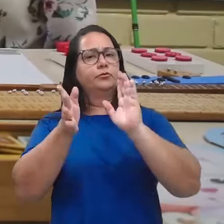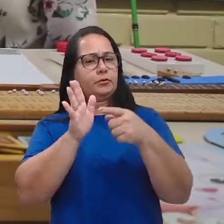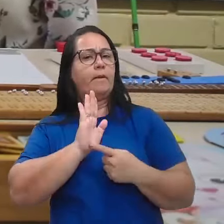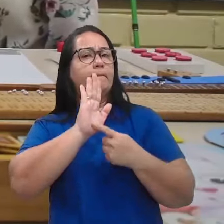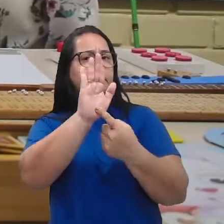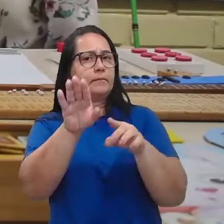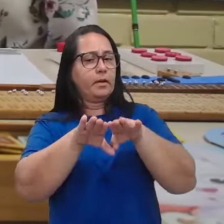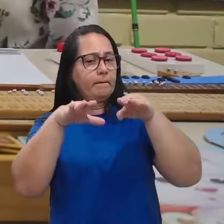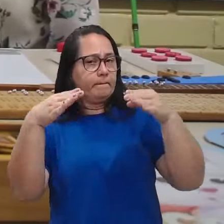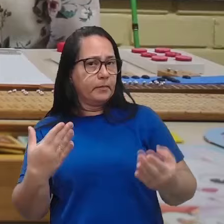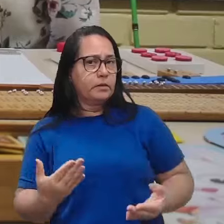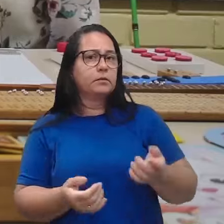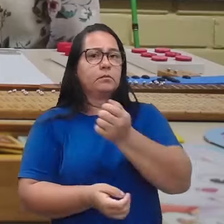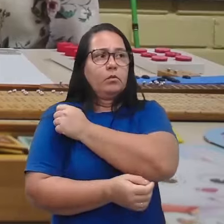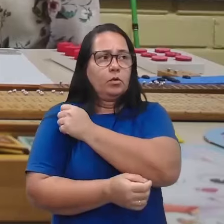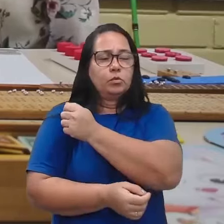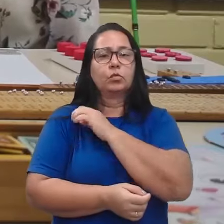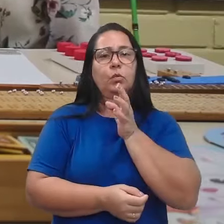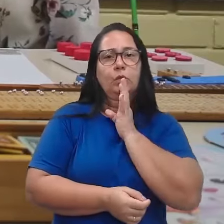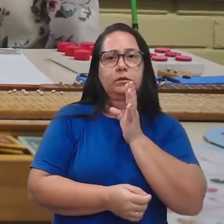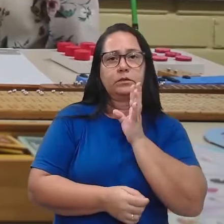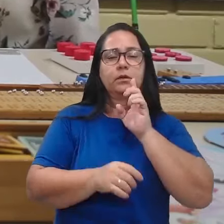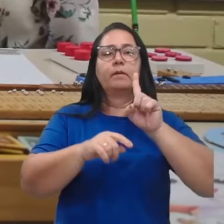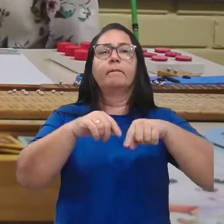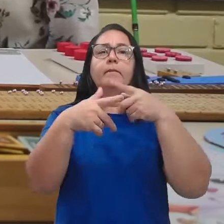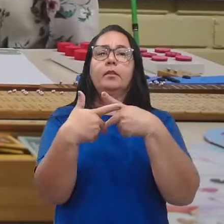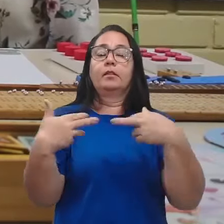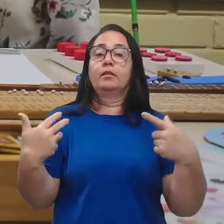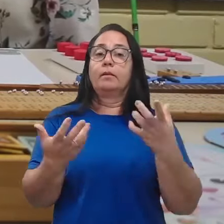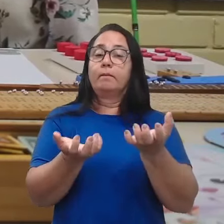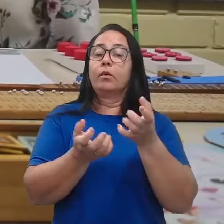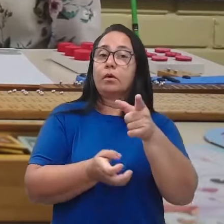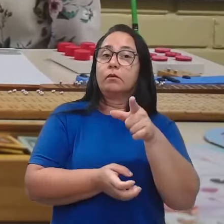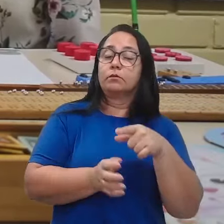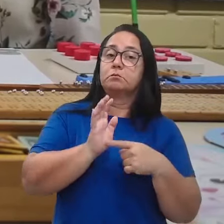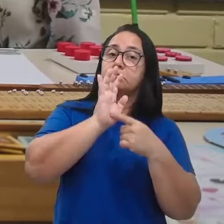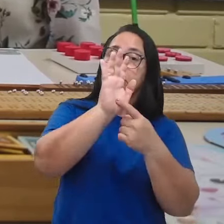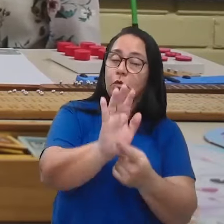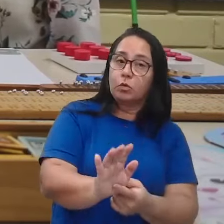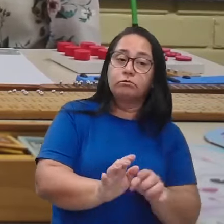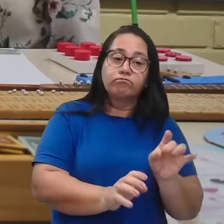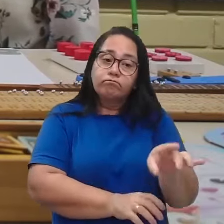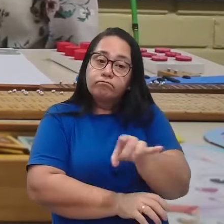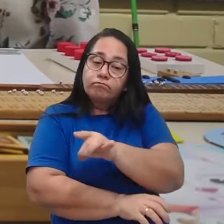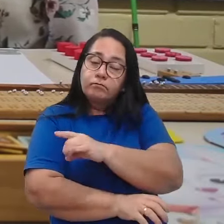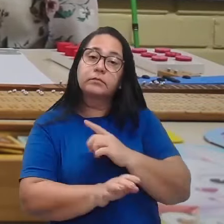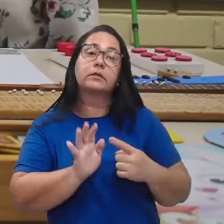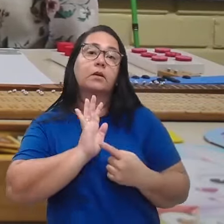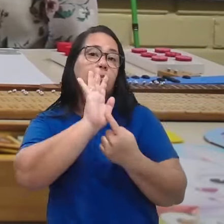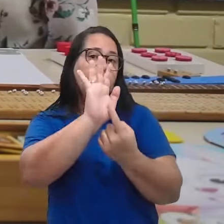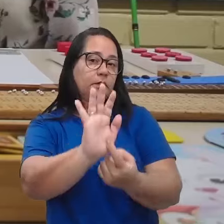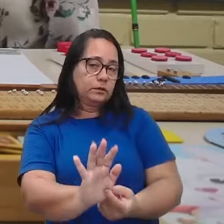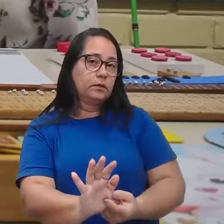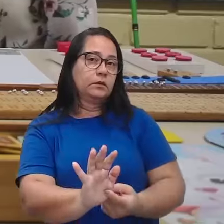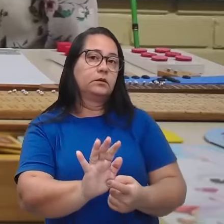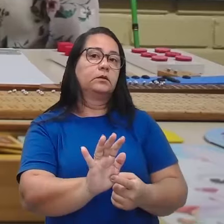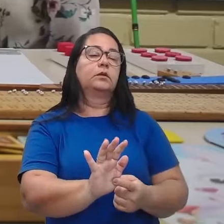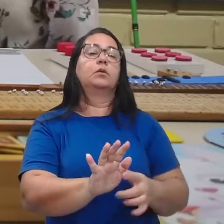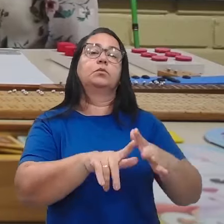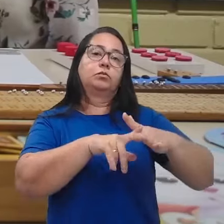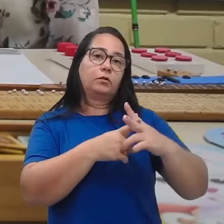mesa para os nossos estudantes, os materiais, mas gostaria que você fizesse as honras, por gentileza, de apresentar aqui para a gente as ferramentas que você